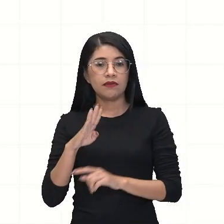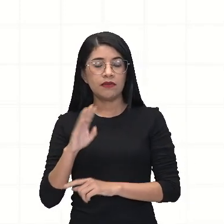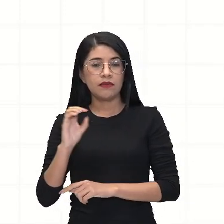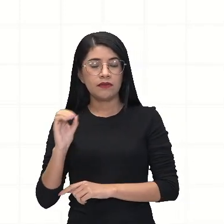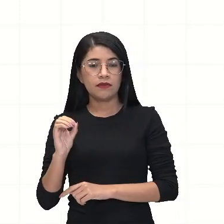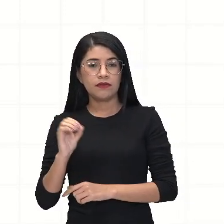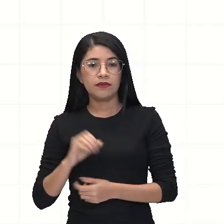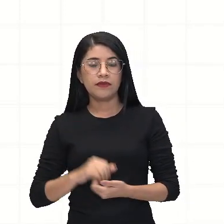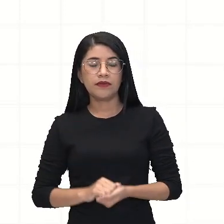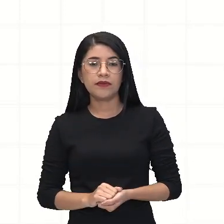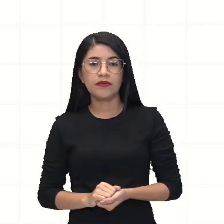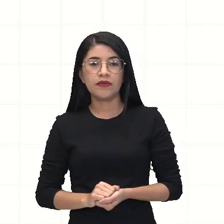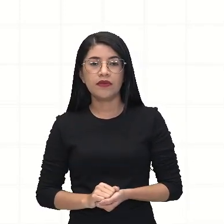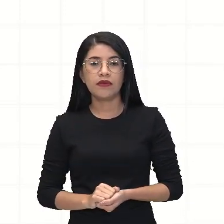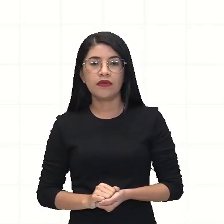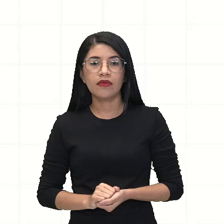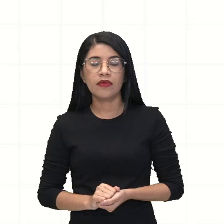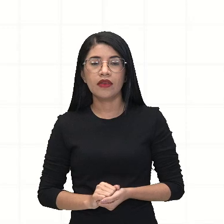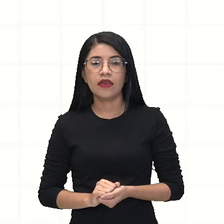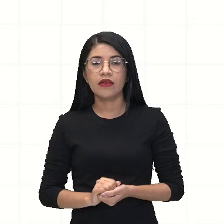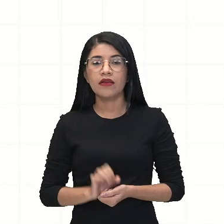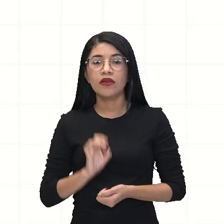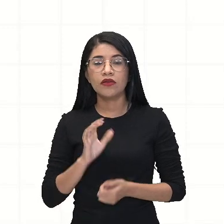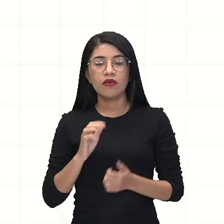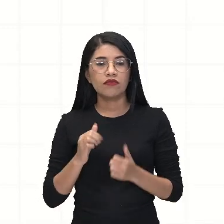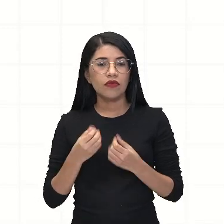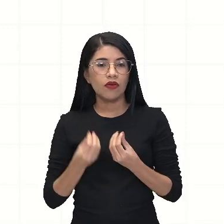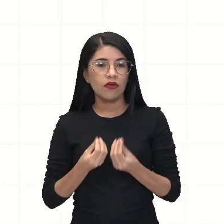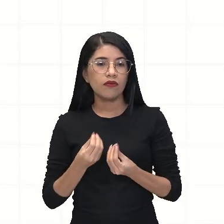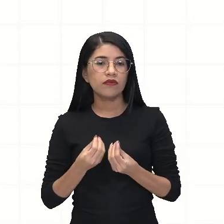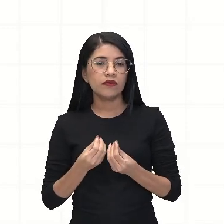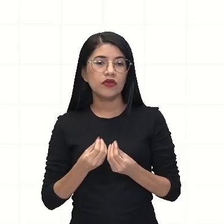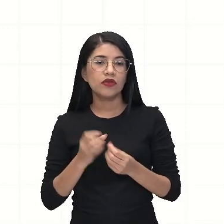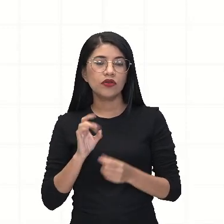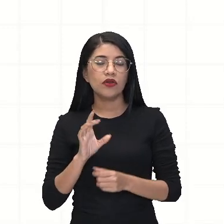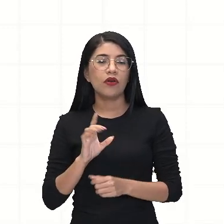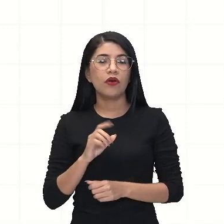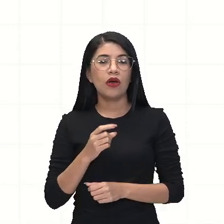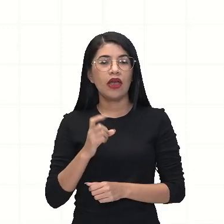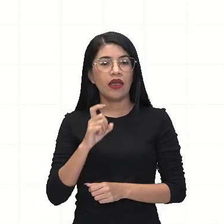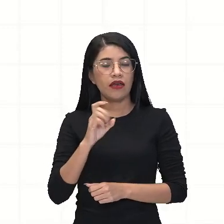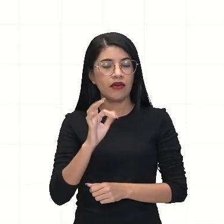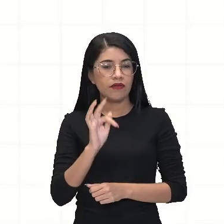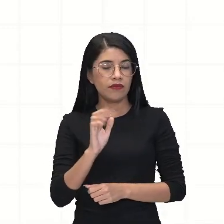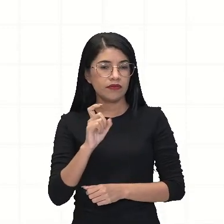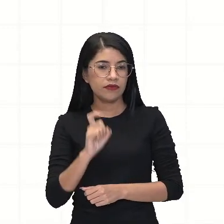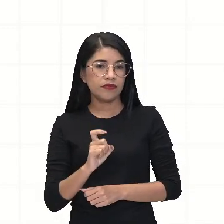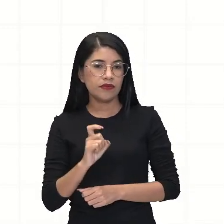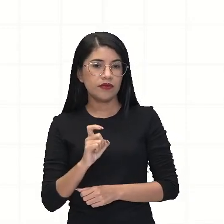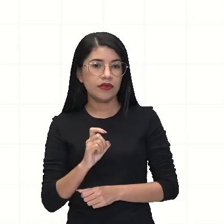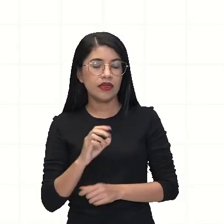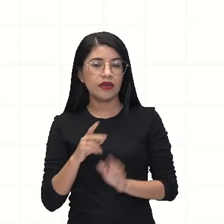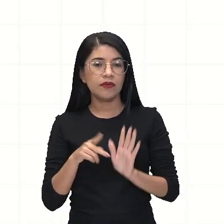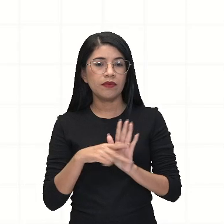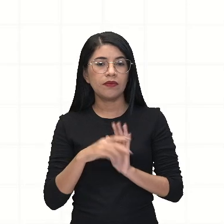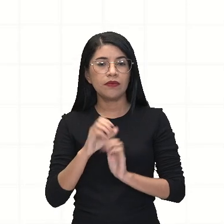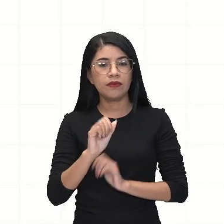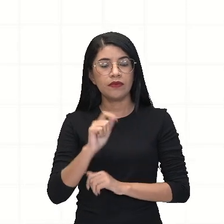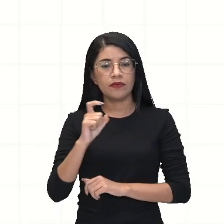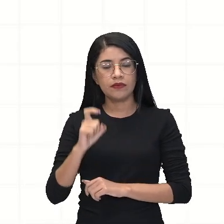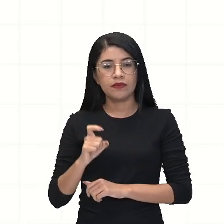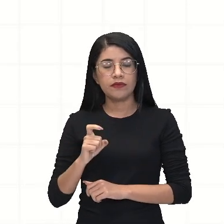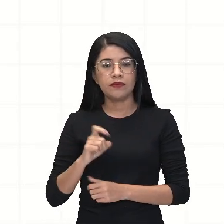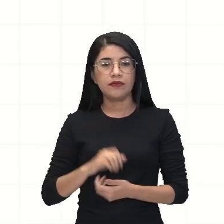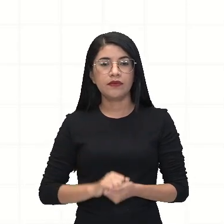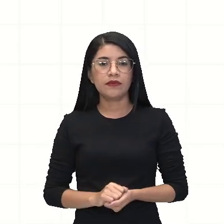sendo B igual a zero, a gente só vai restar para essa função f de x é igual a ax,